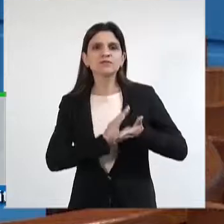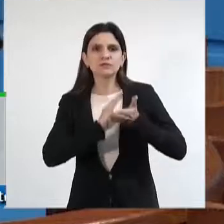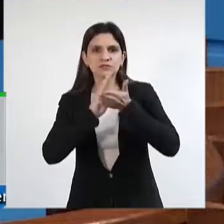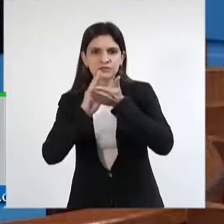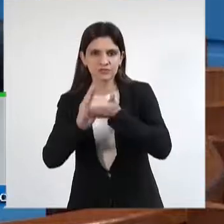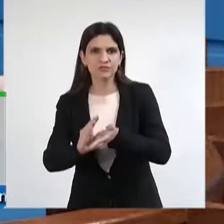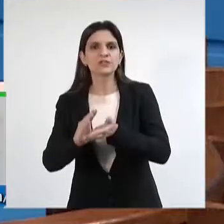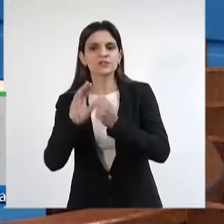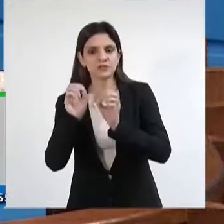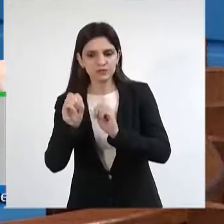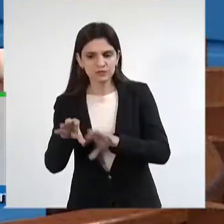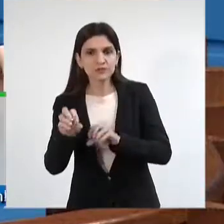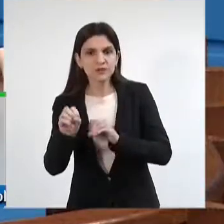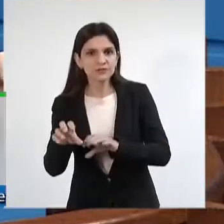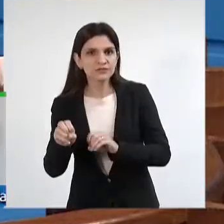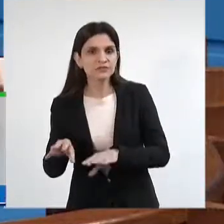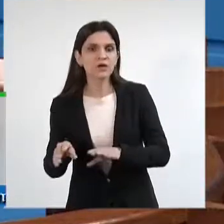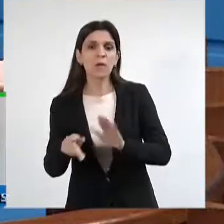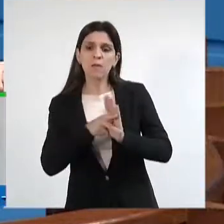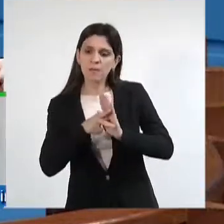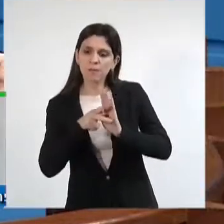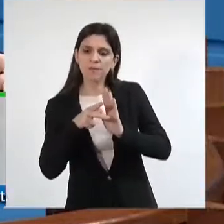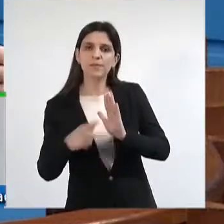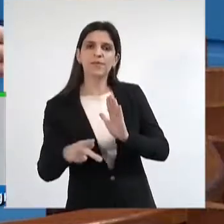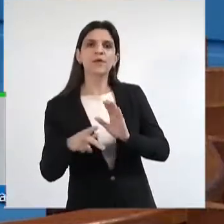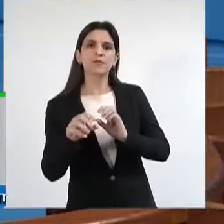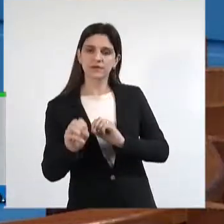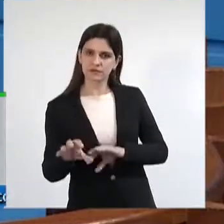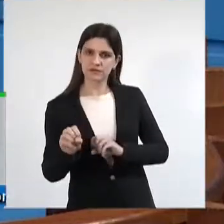educação. Inclusive, nós tivemos